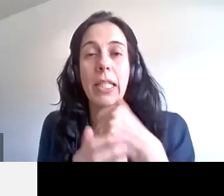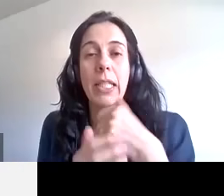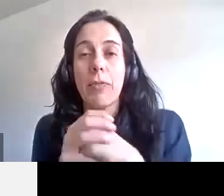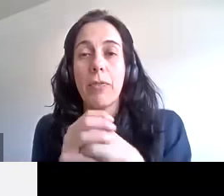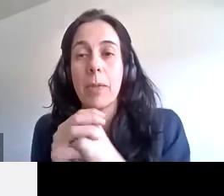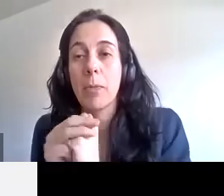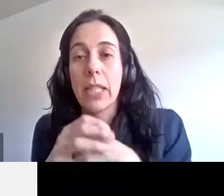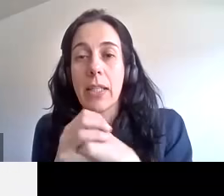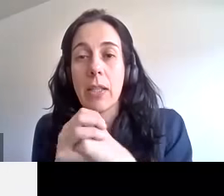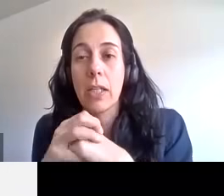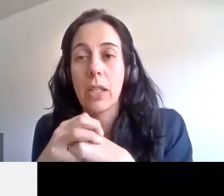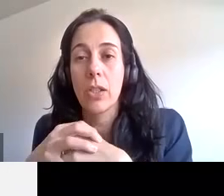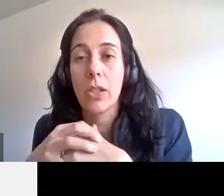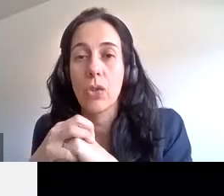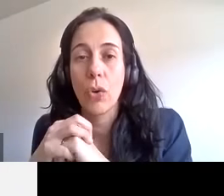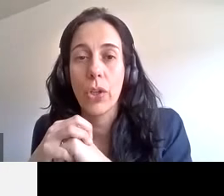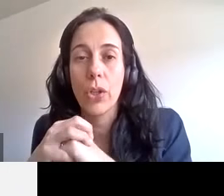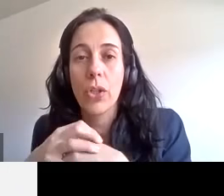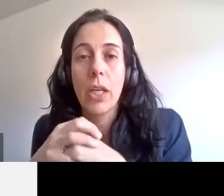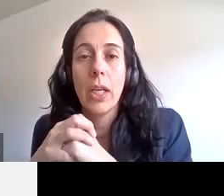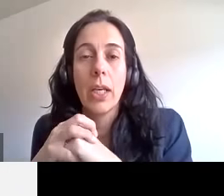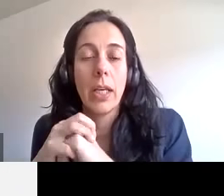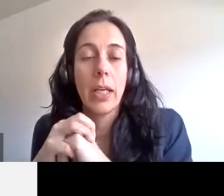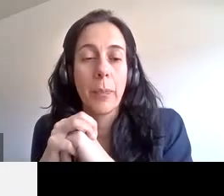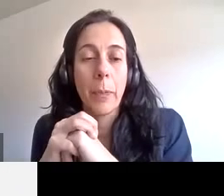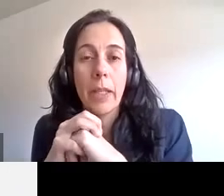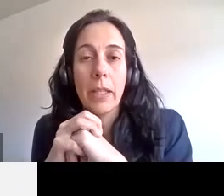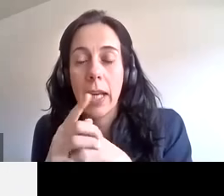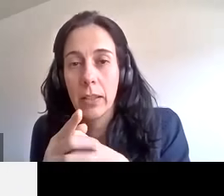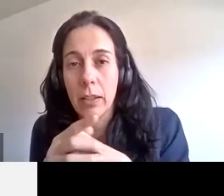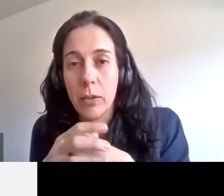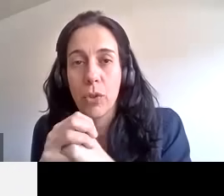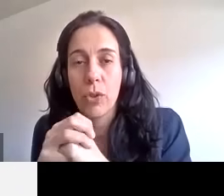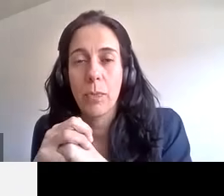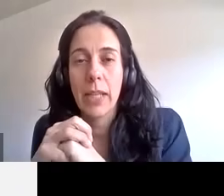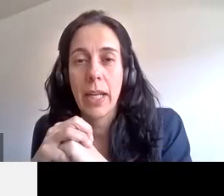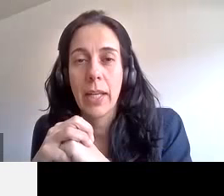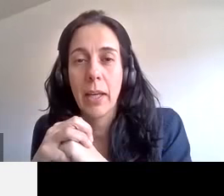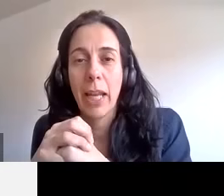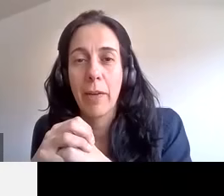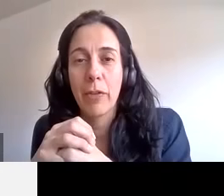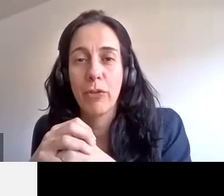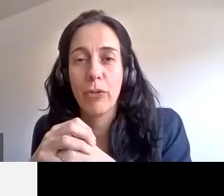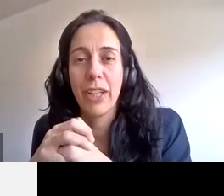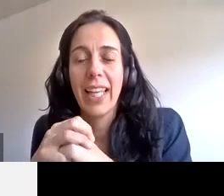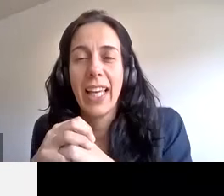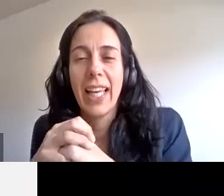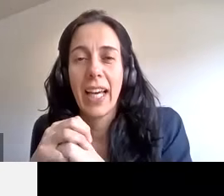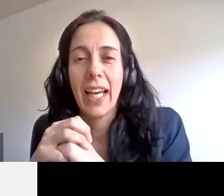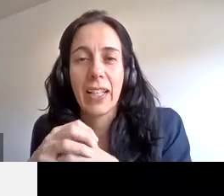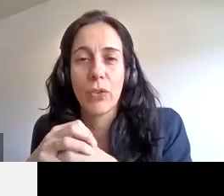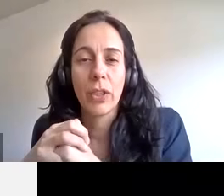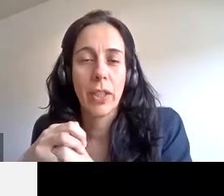Faremos depois a recepção dessas questões e depois passará a palavra no